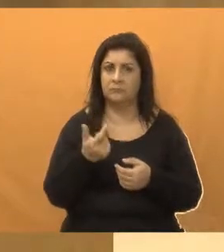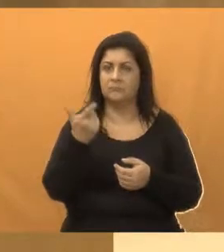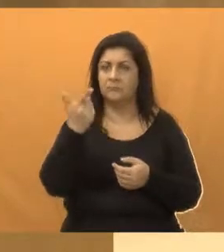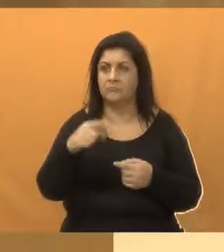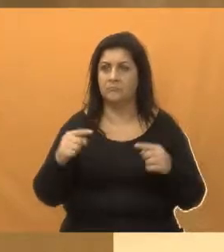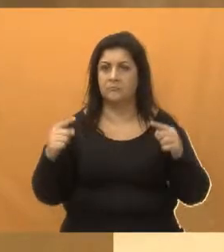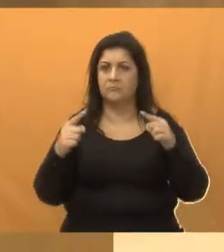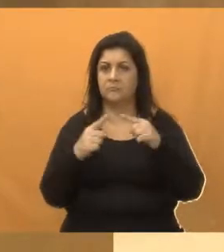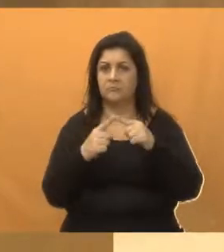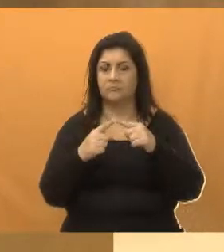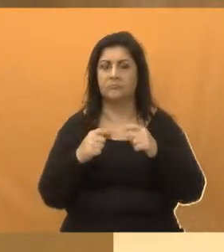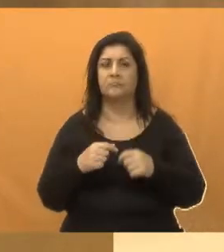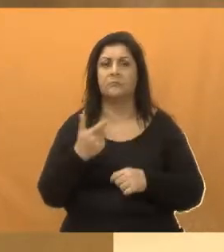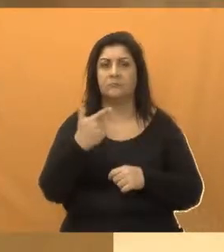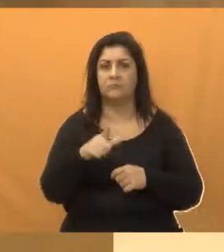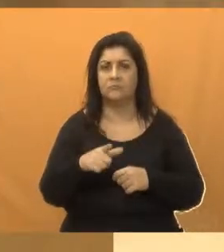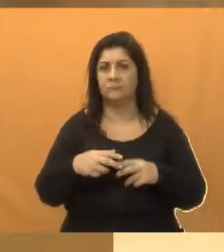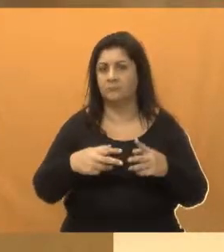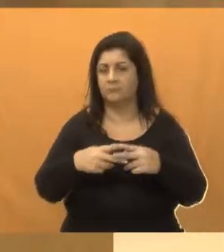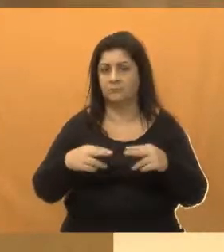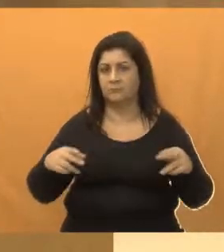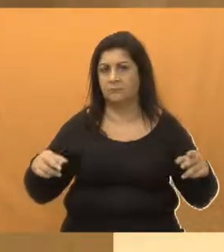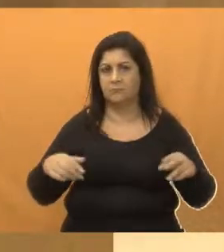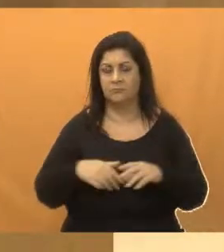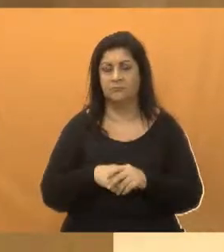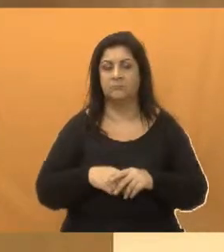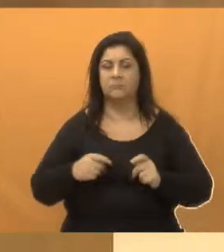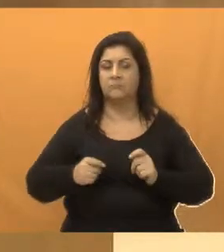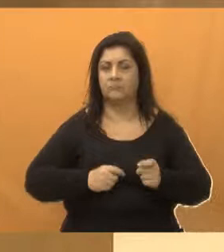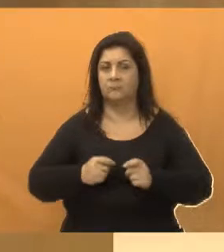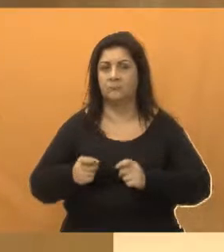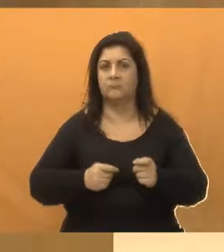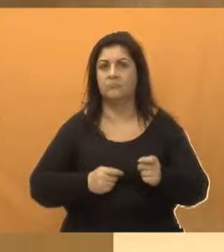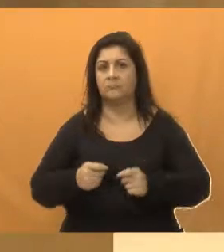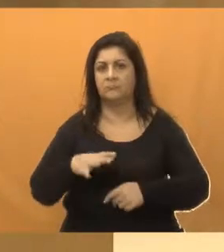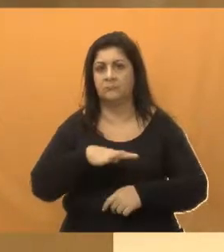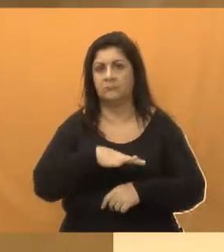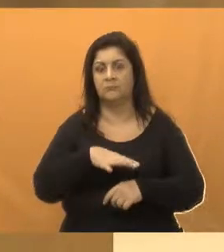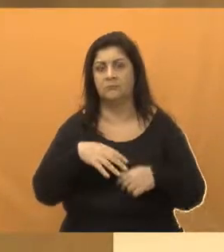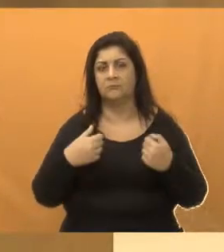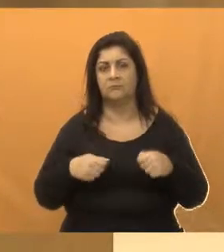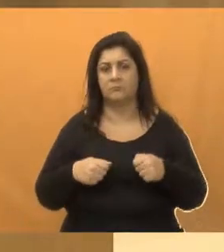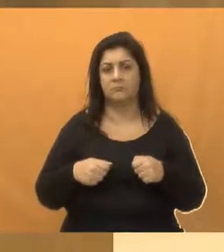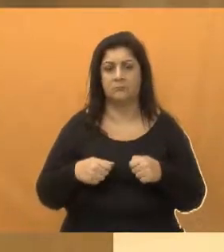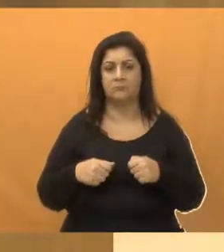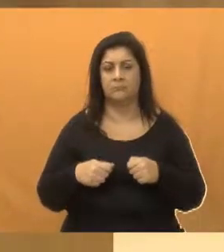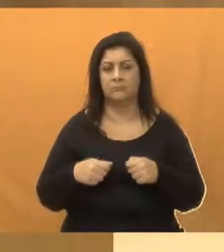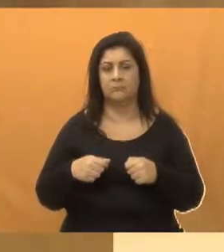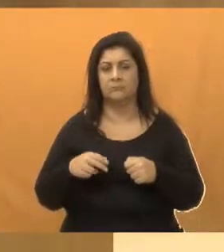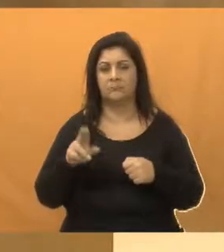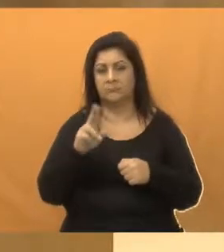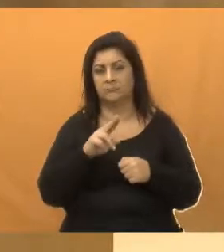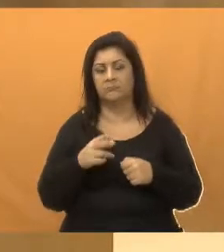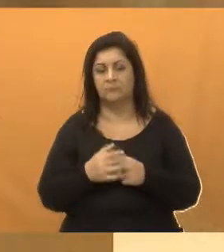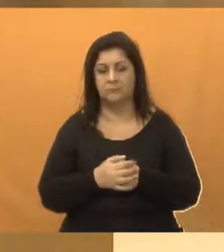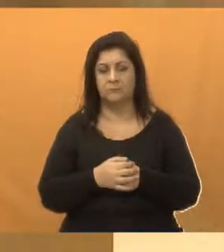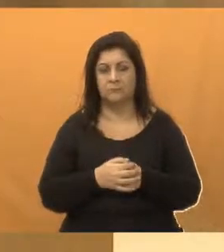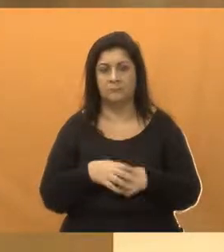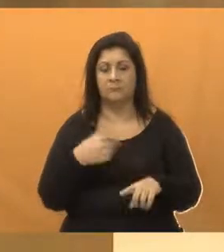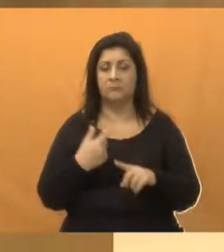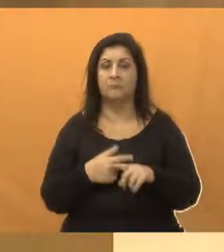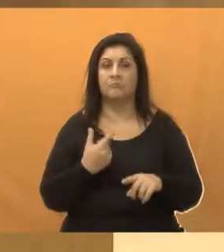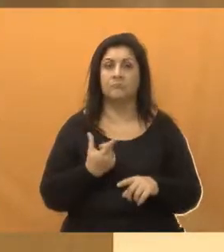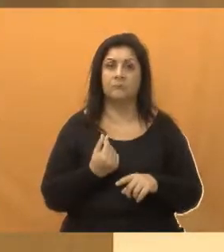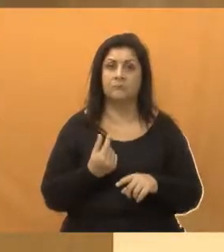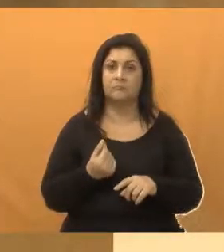em outras atividades que o administrador da cidade precisa ser invertido, porque é um dinheiro que a